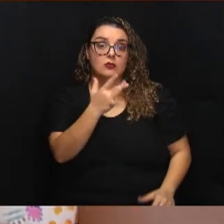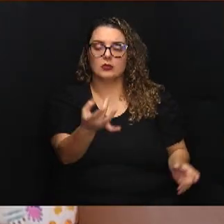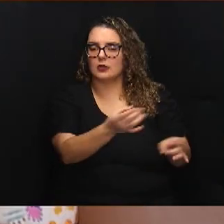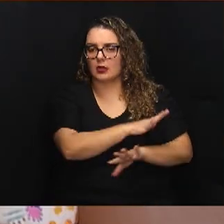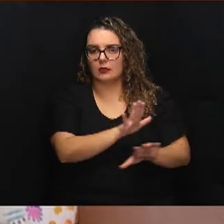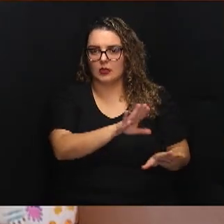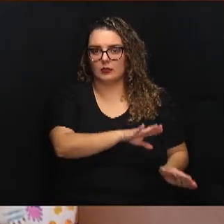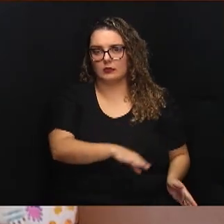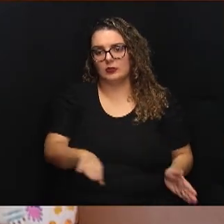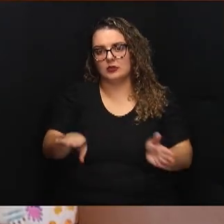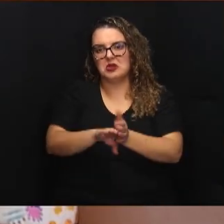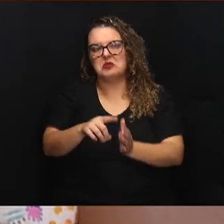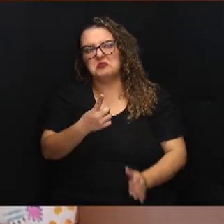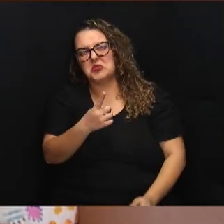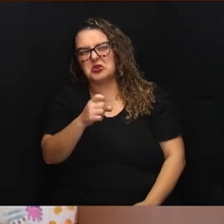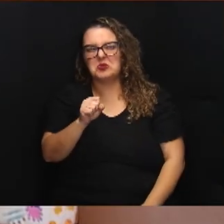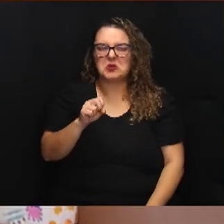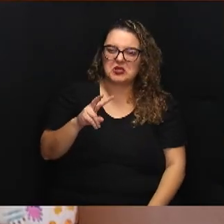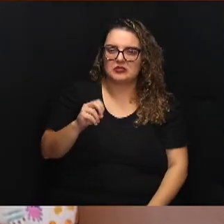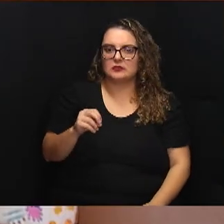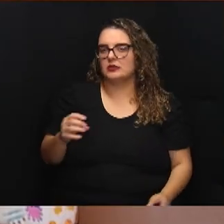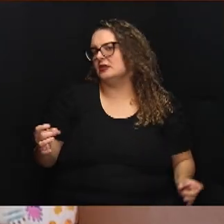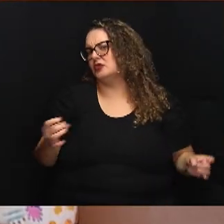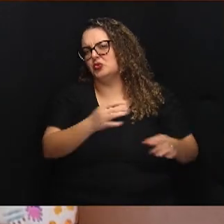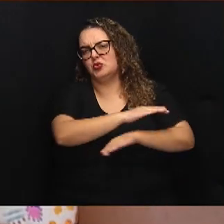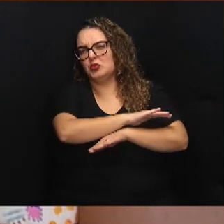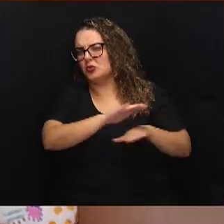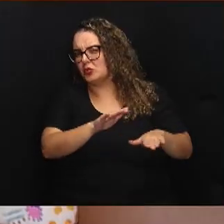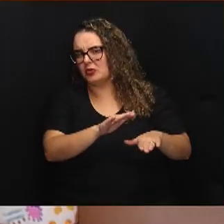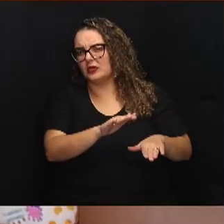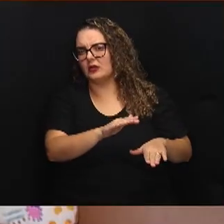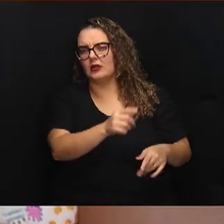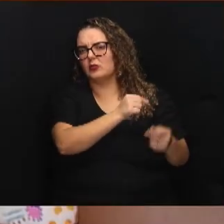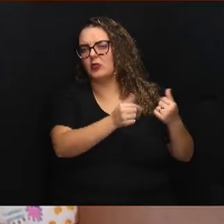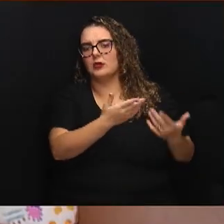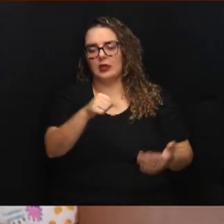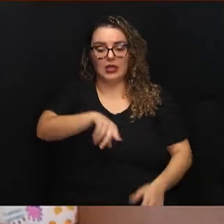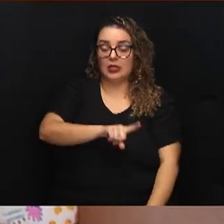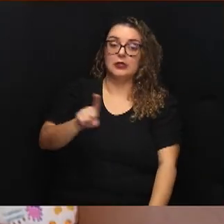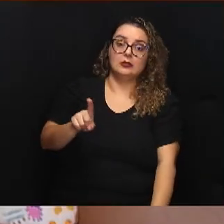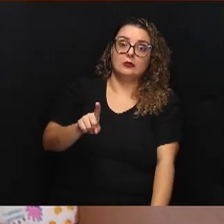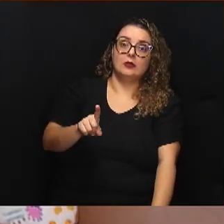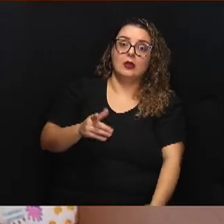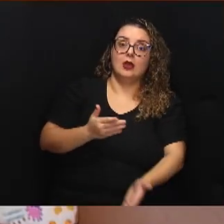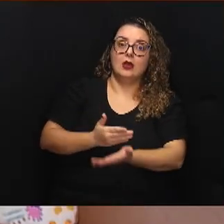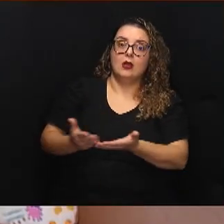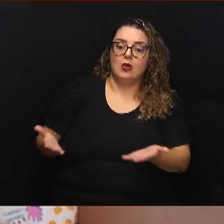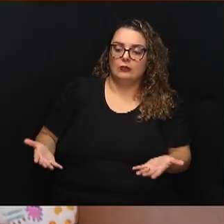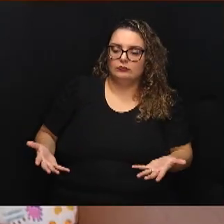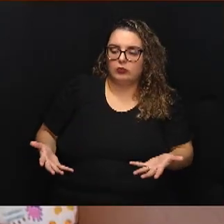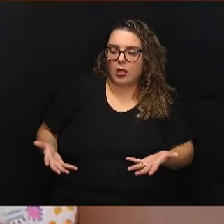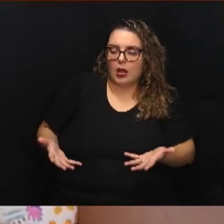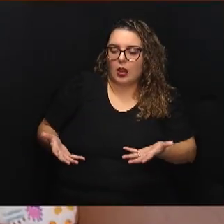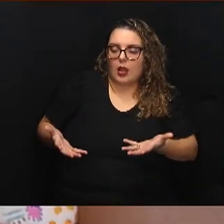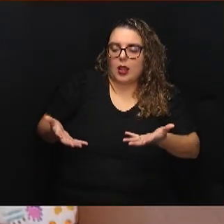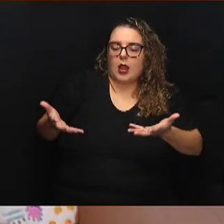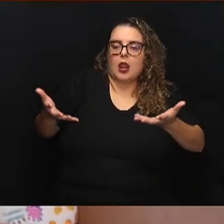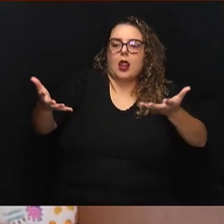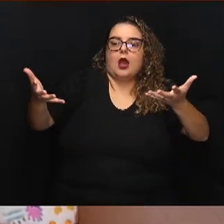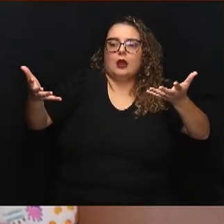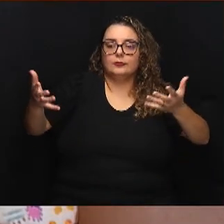falando de 1850, então já exauriu totalmente os veios lá. Aqui não, aqui começa uma pujança. Então